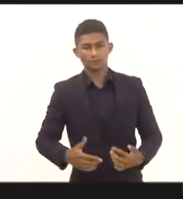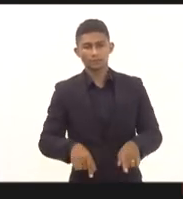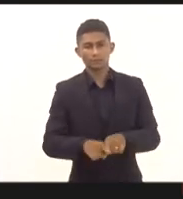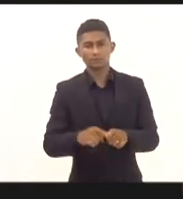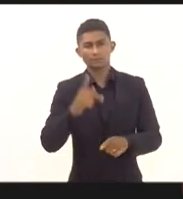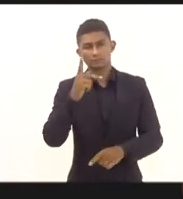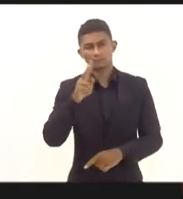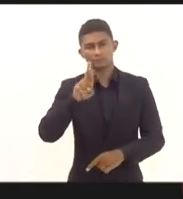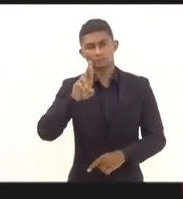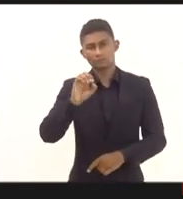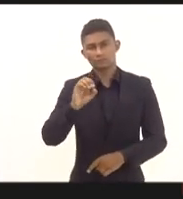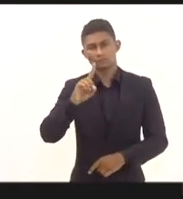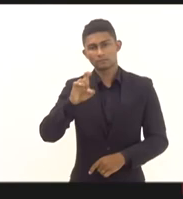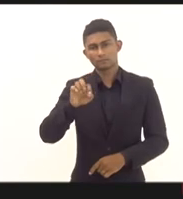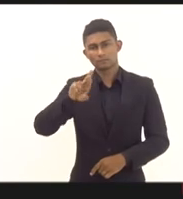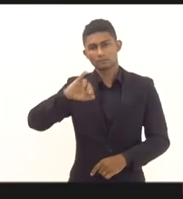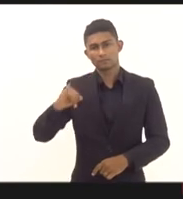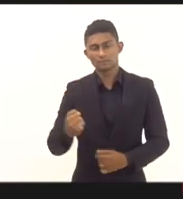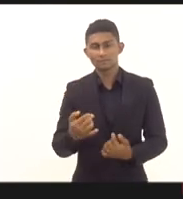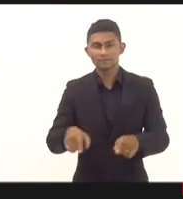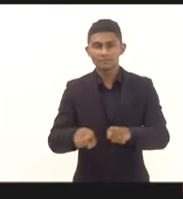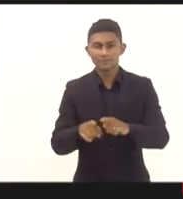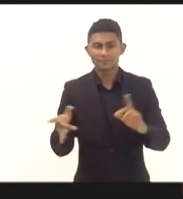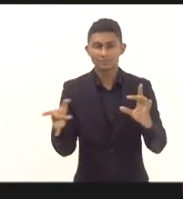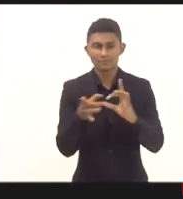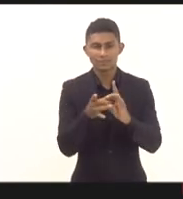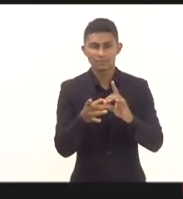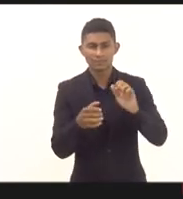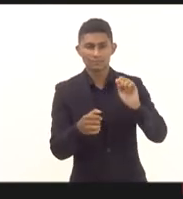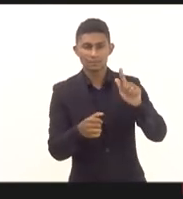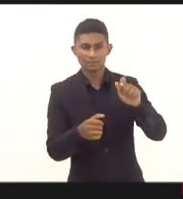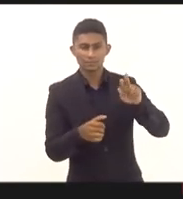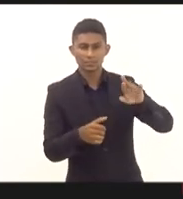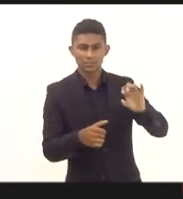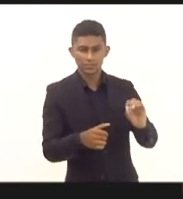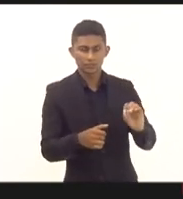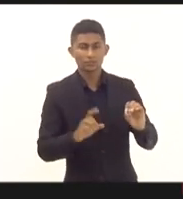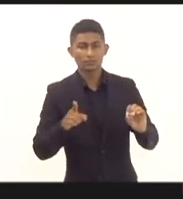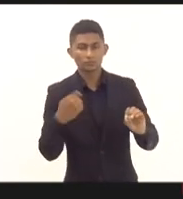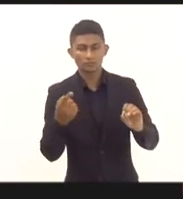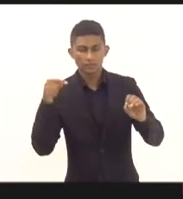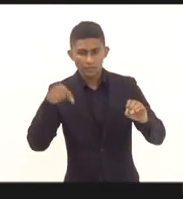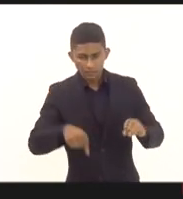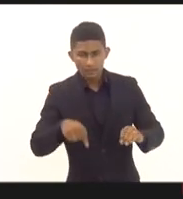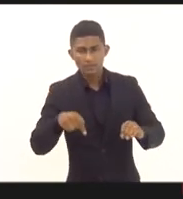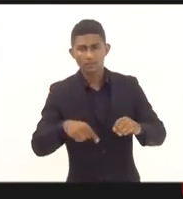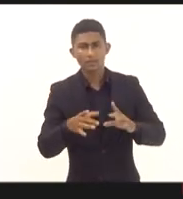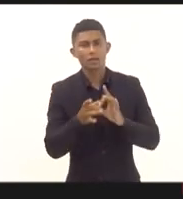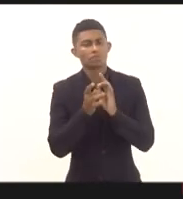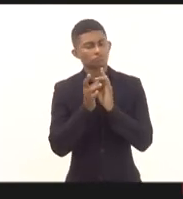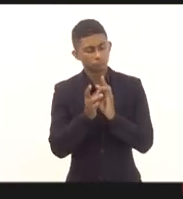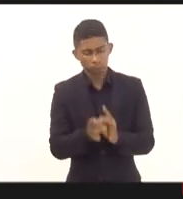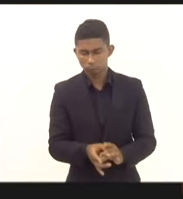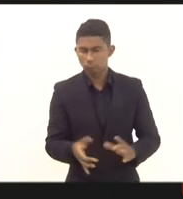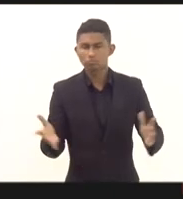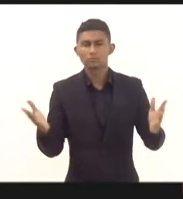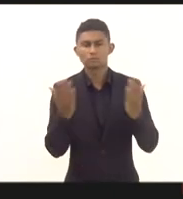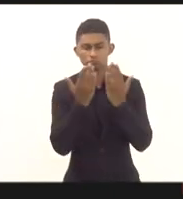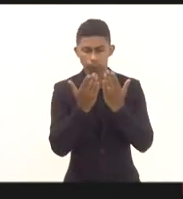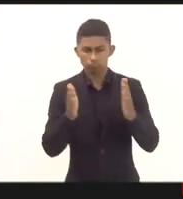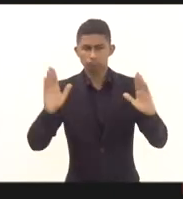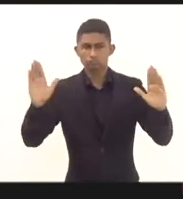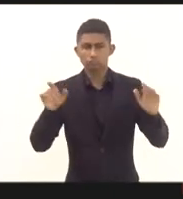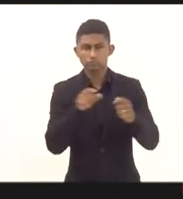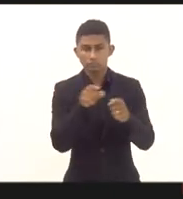do provérbio e um parceria também sempre quase ali a gente fica à disposição para que qualquer dúvida